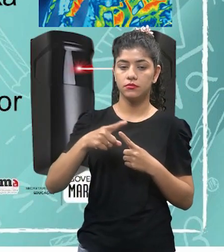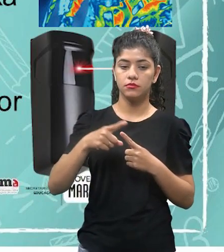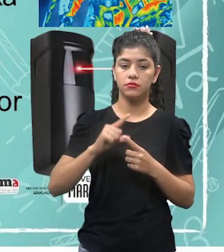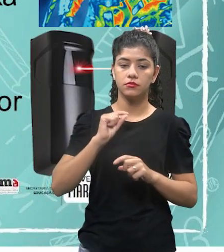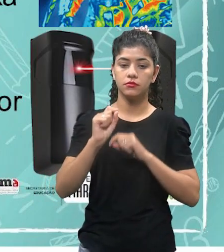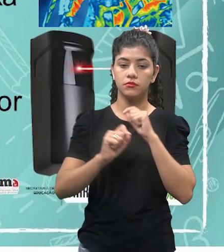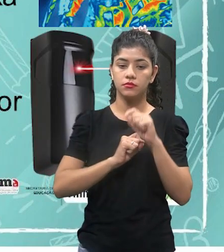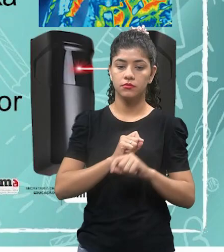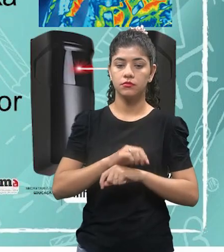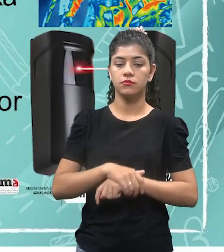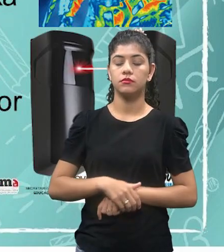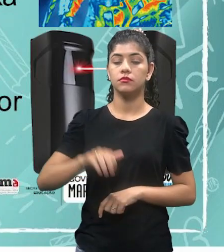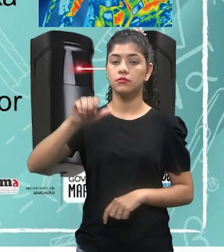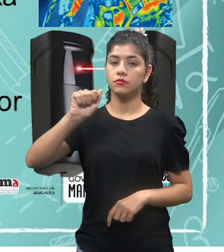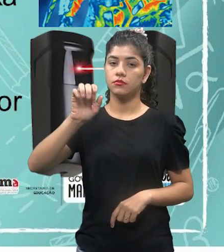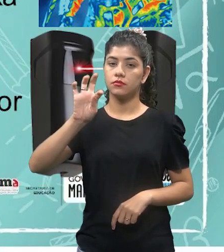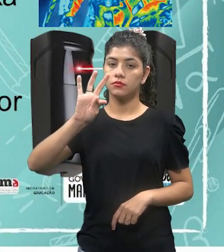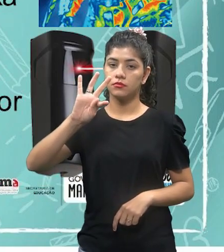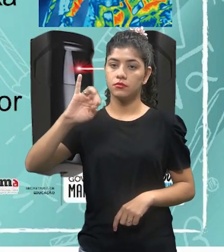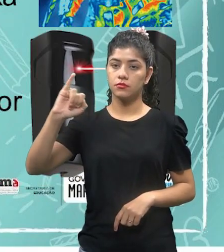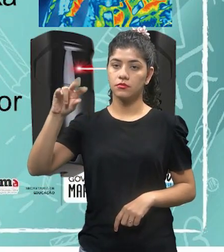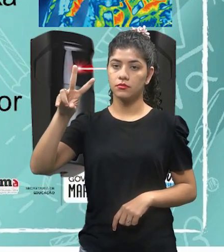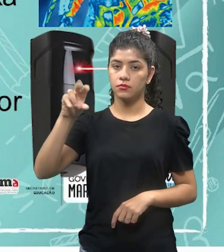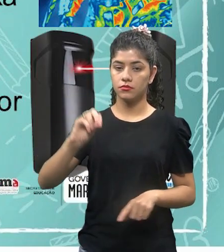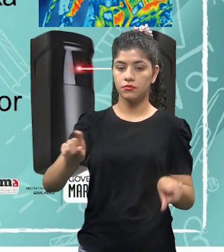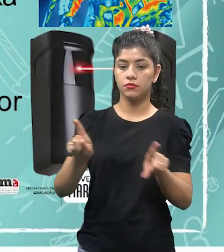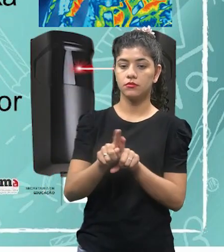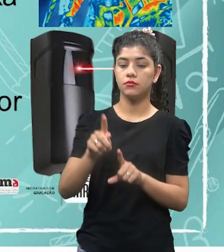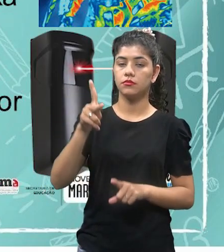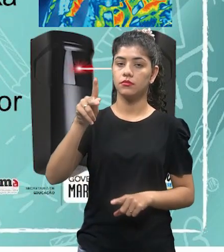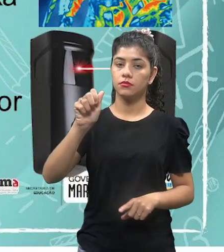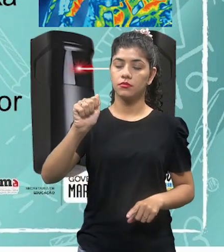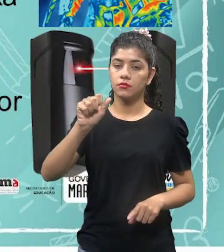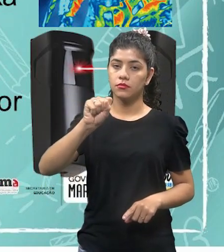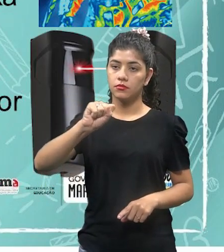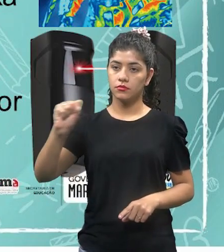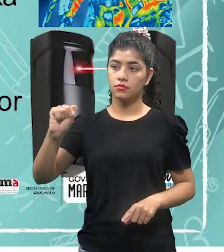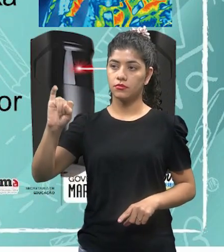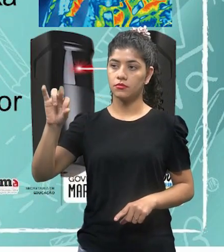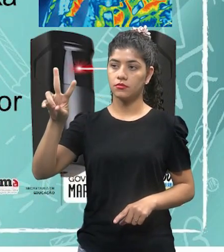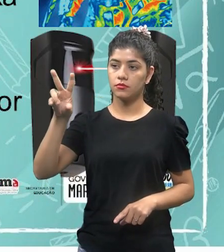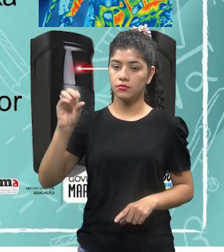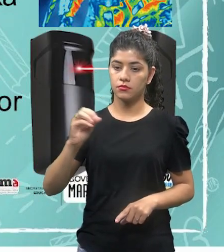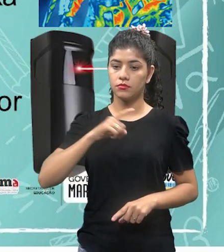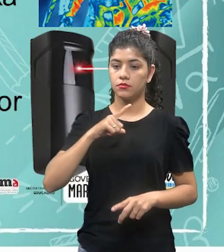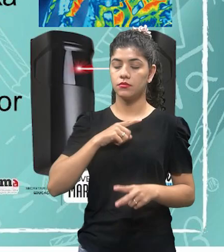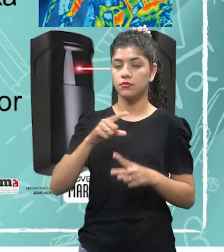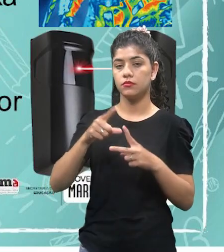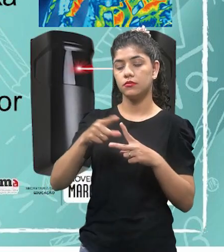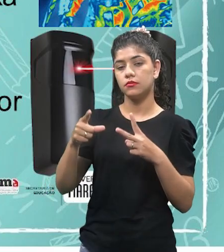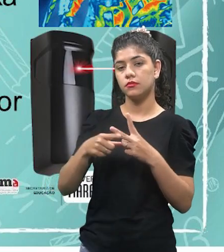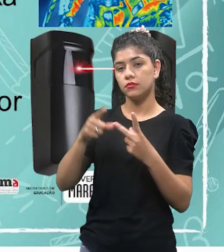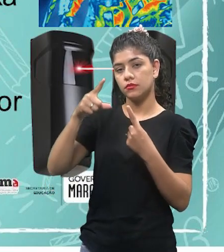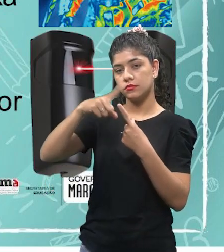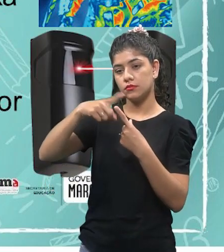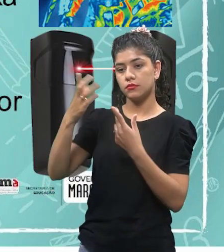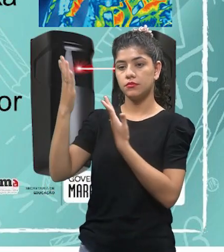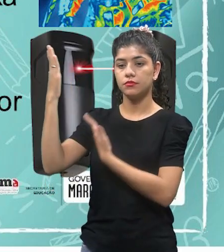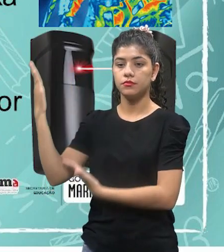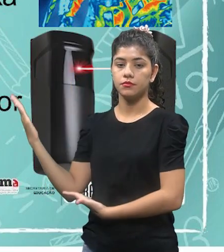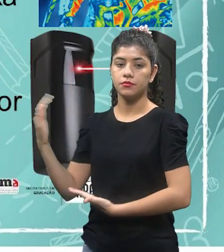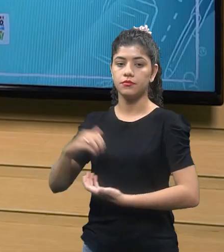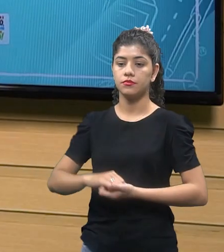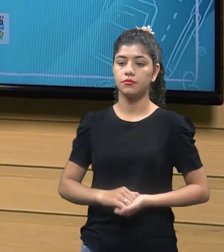infravermelhos, sensor de infravermelho ativo e o sensor de infravermelho passivo. E aqui nós temos esses dois tipos, como vocês podem ver